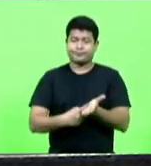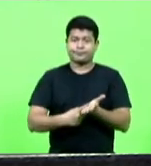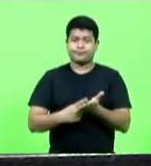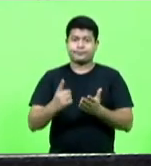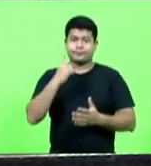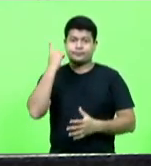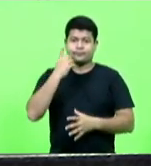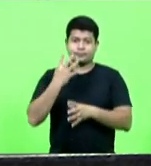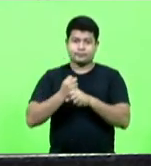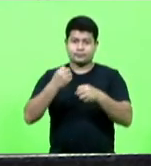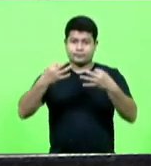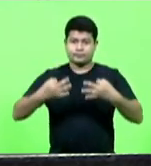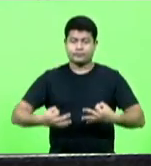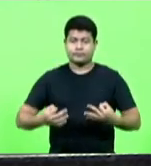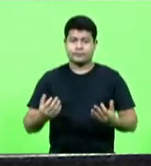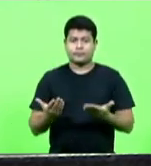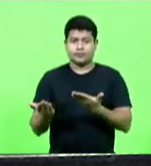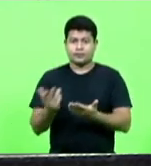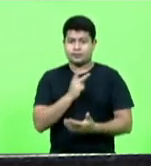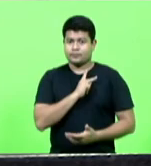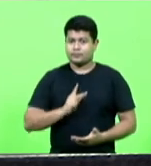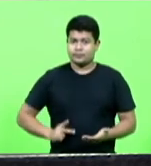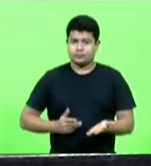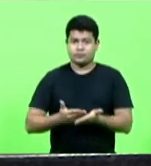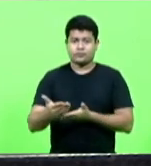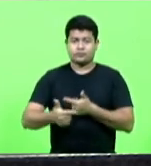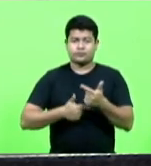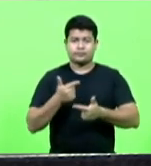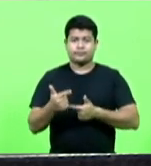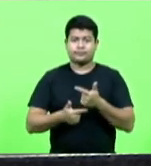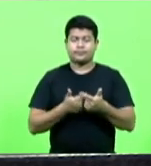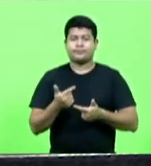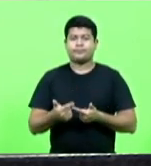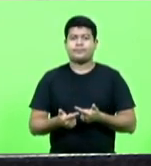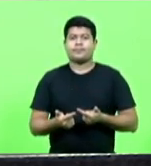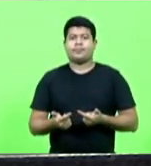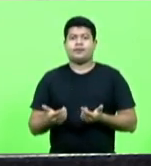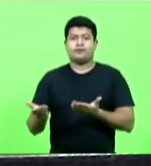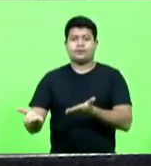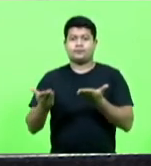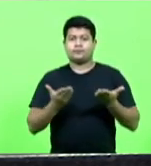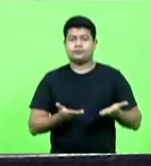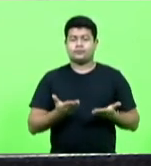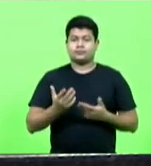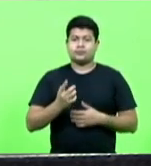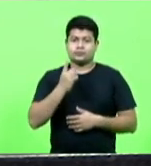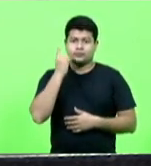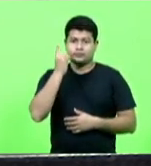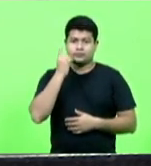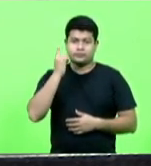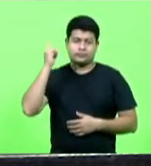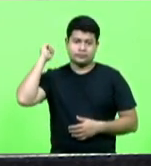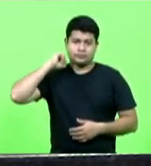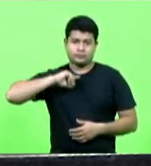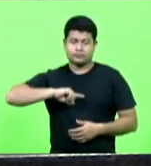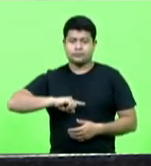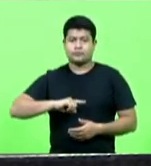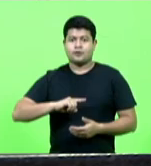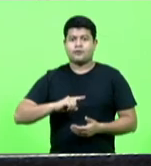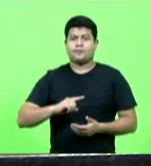Havendo o quórum regimental, senhor presidente declarou abertos os trabalhos e convidou o senhor deputado Silvio Drevec